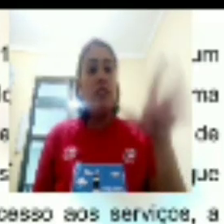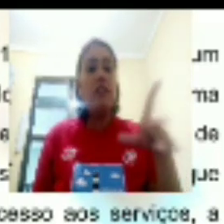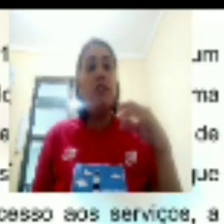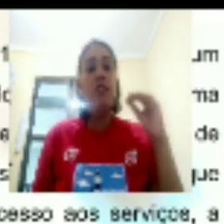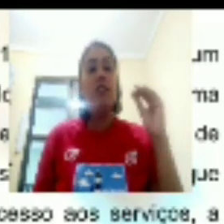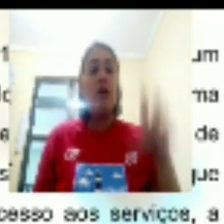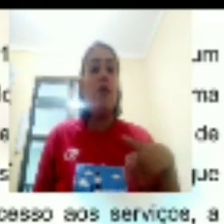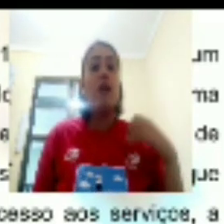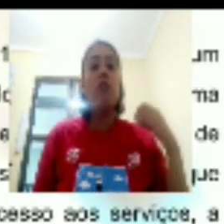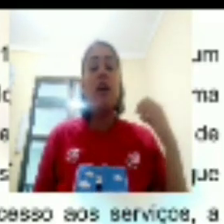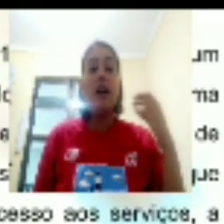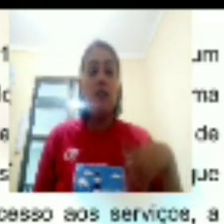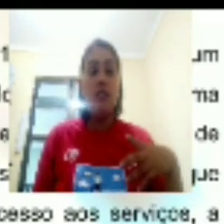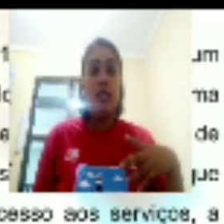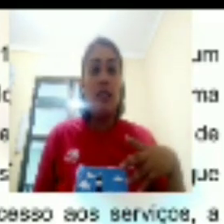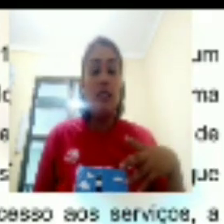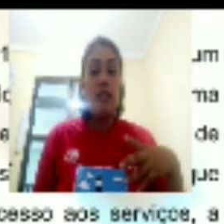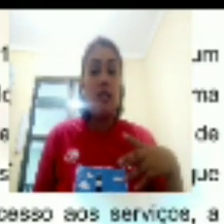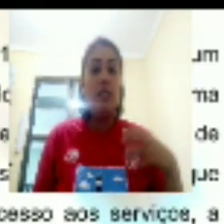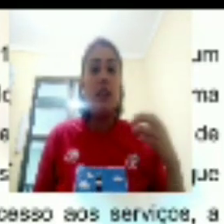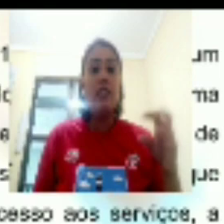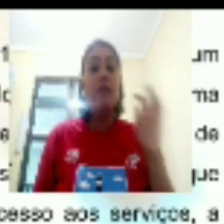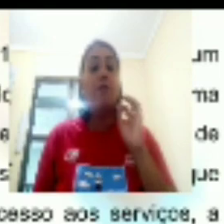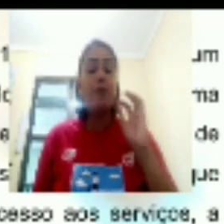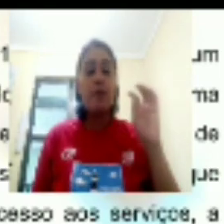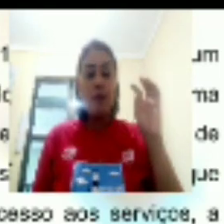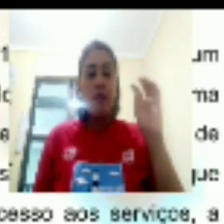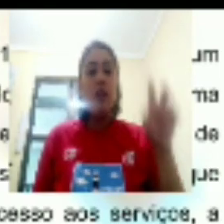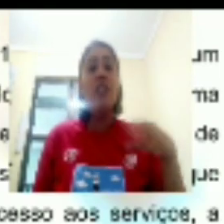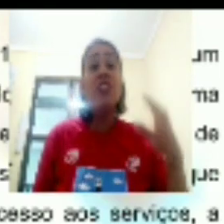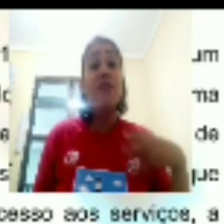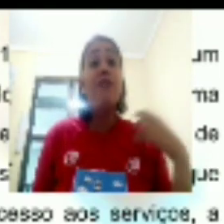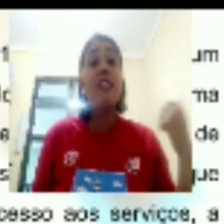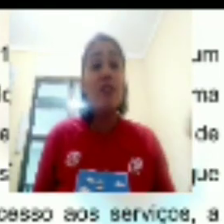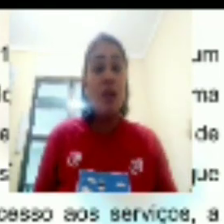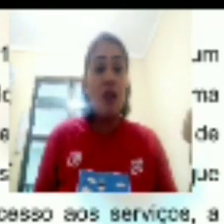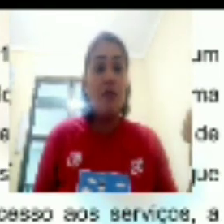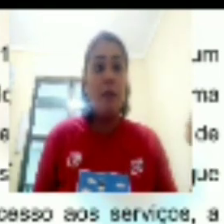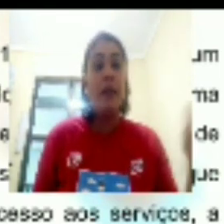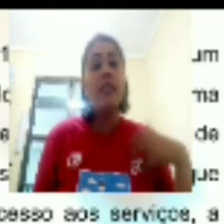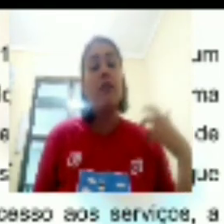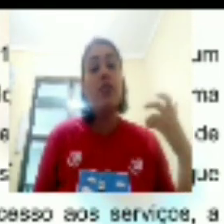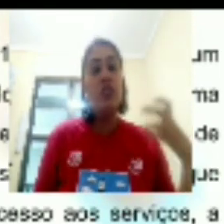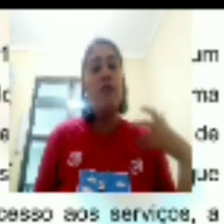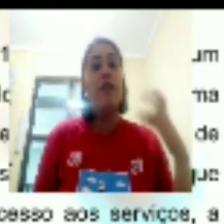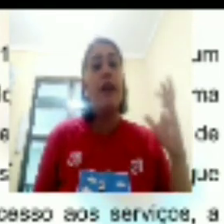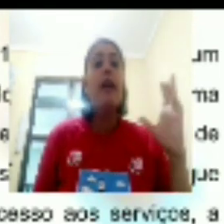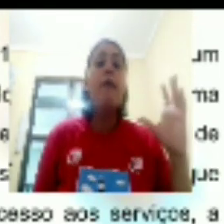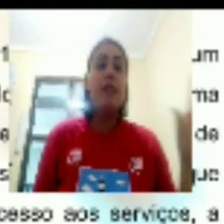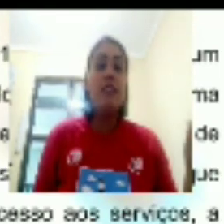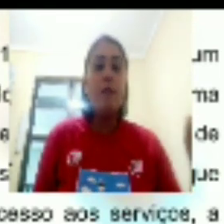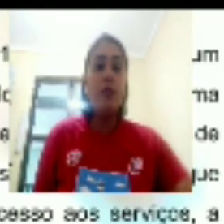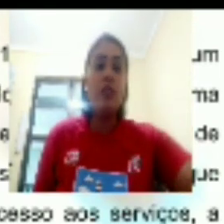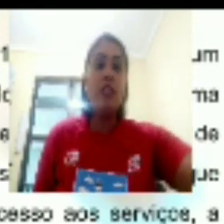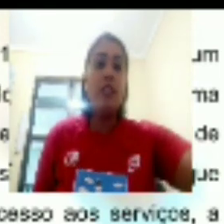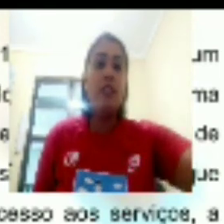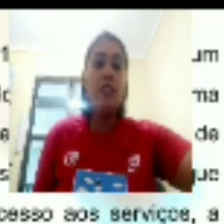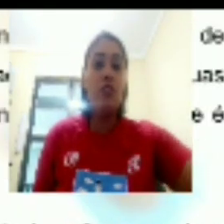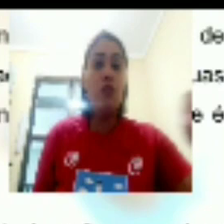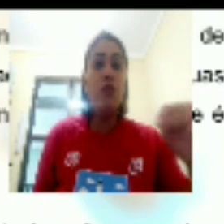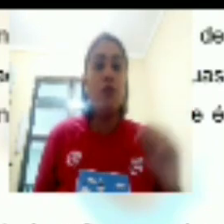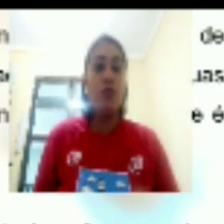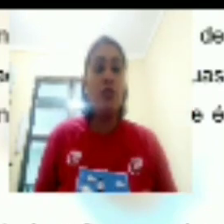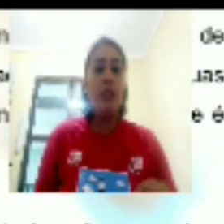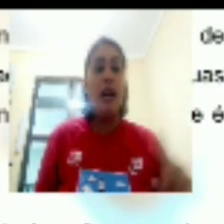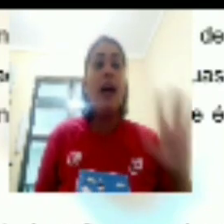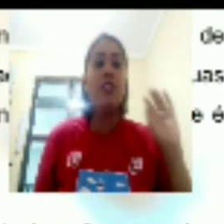de universalização, equidade, integralidade, a gente vai ver isso novamente quando a gente vê princípios e